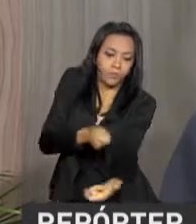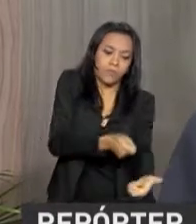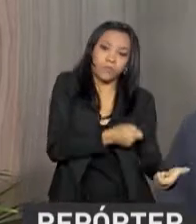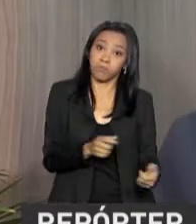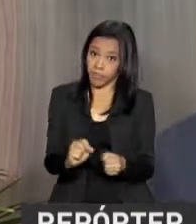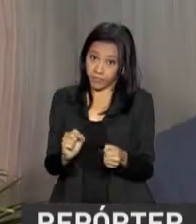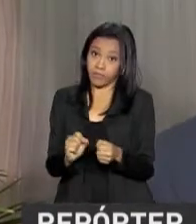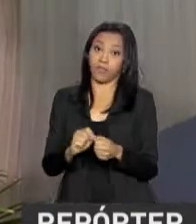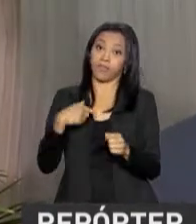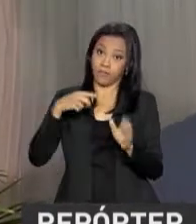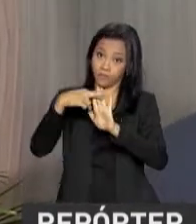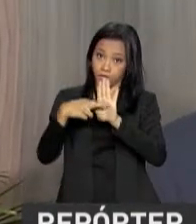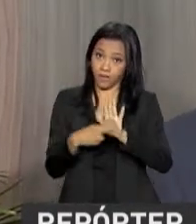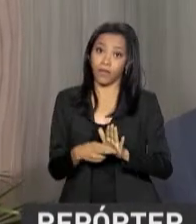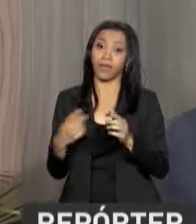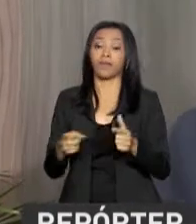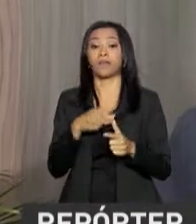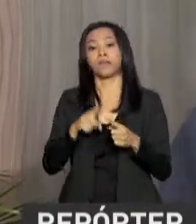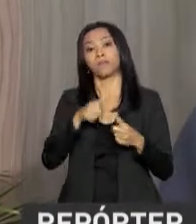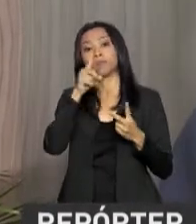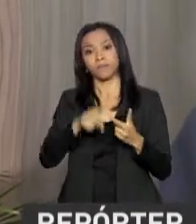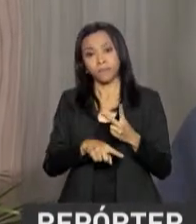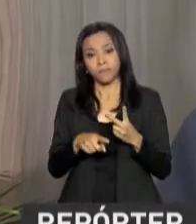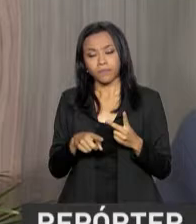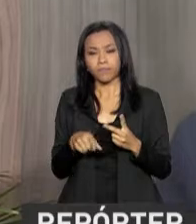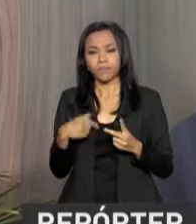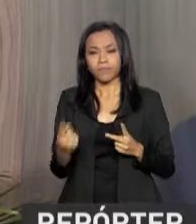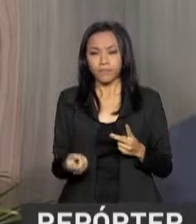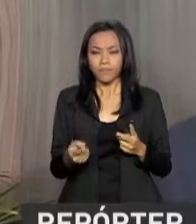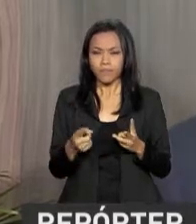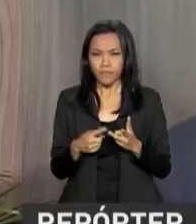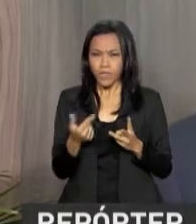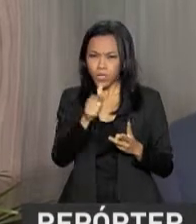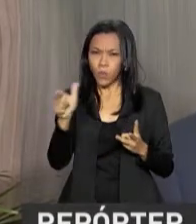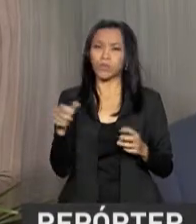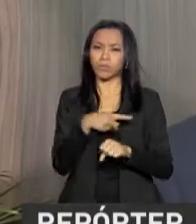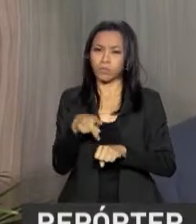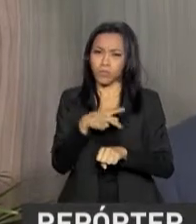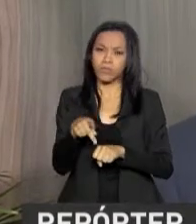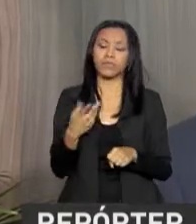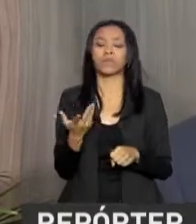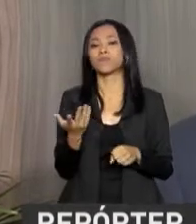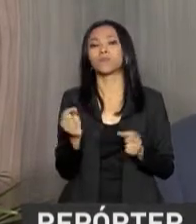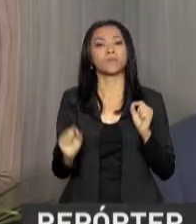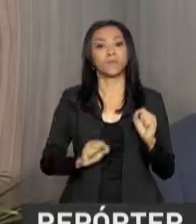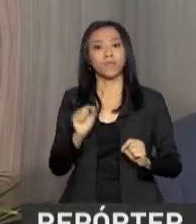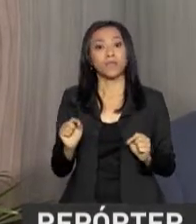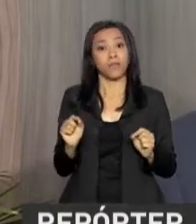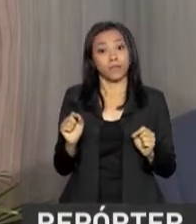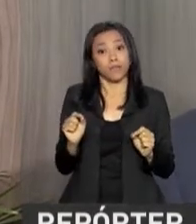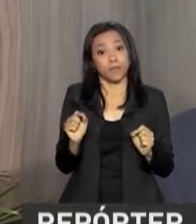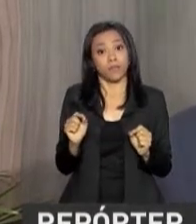lavouras é os certificados fitossanitários que a gente precisa ter com os outros países para fazer com que haja a possibilidade